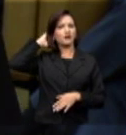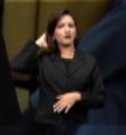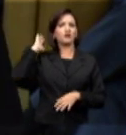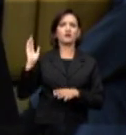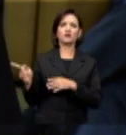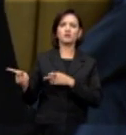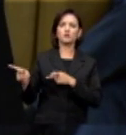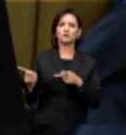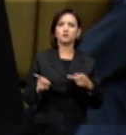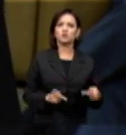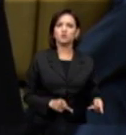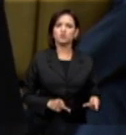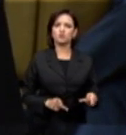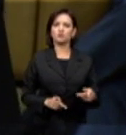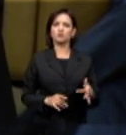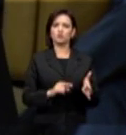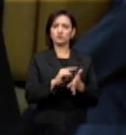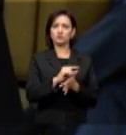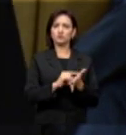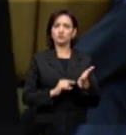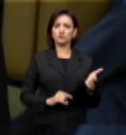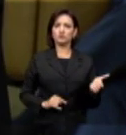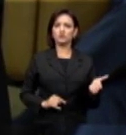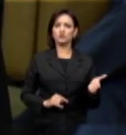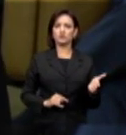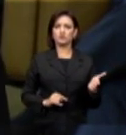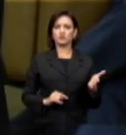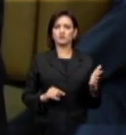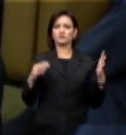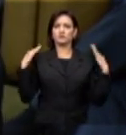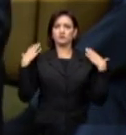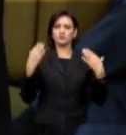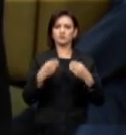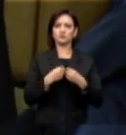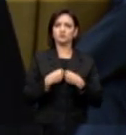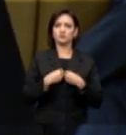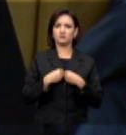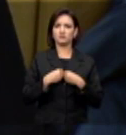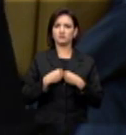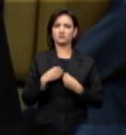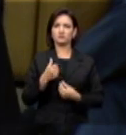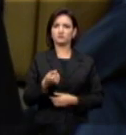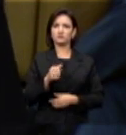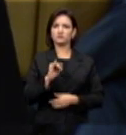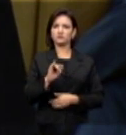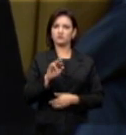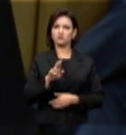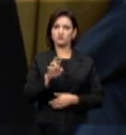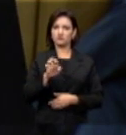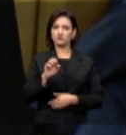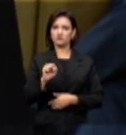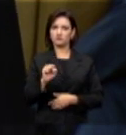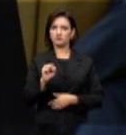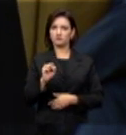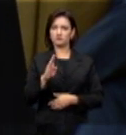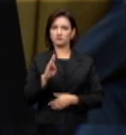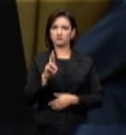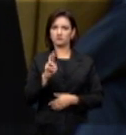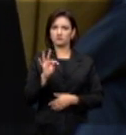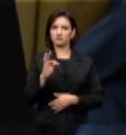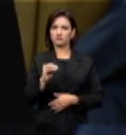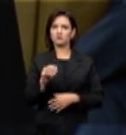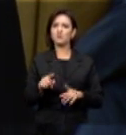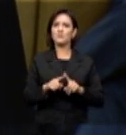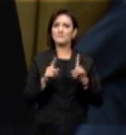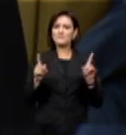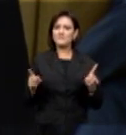o parecer do nosso saudoso ex-ministro Carlos Aires Brito, mas o parecer dele é brilhante e